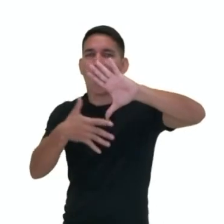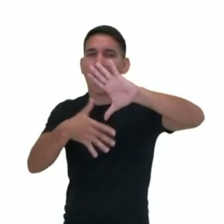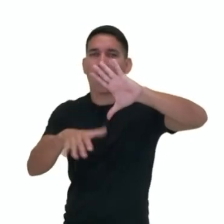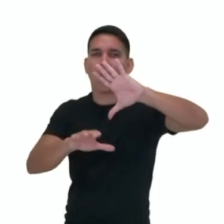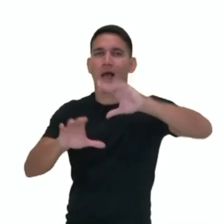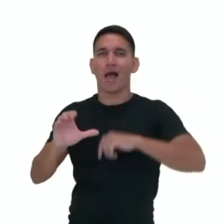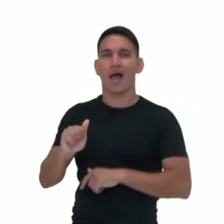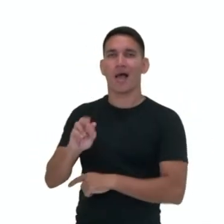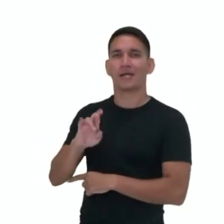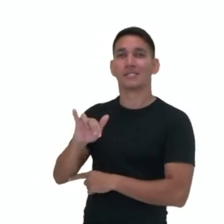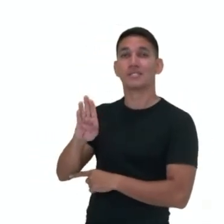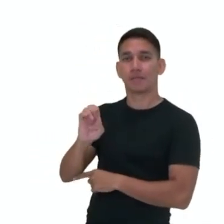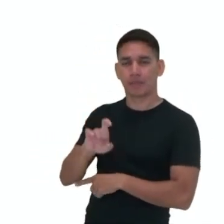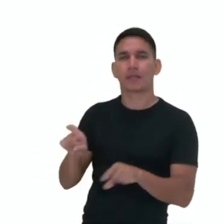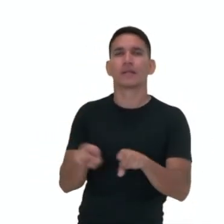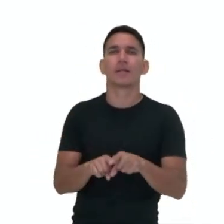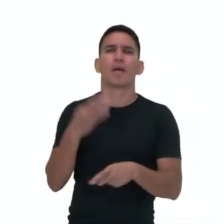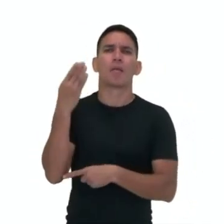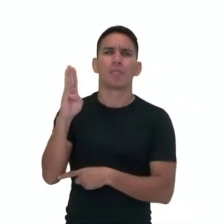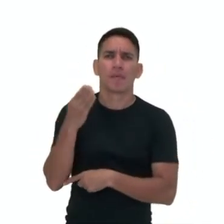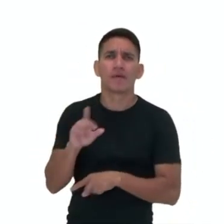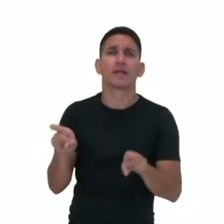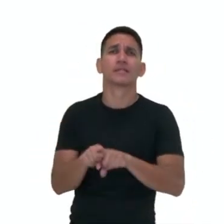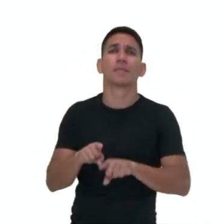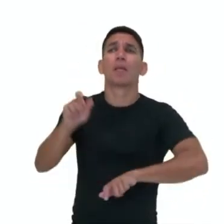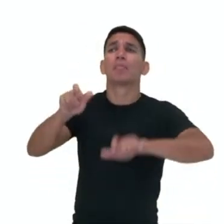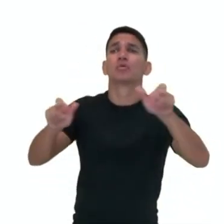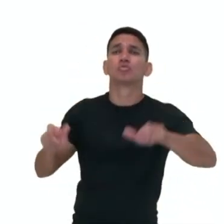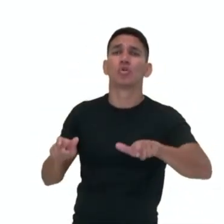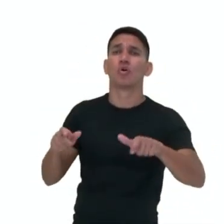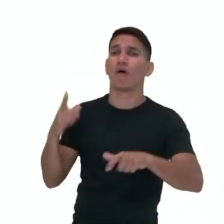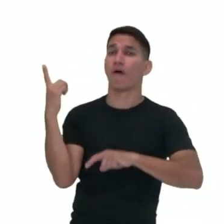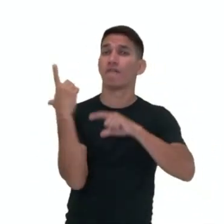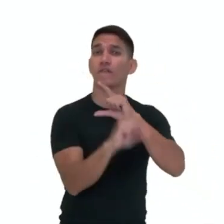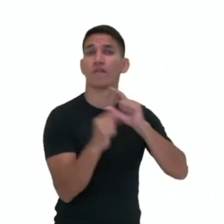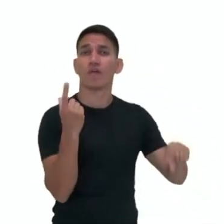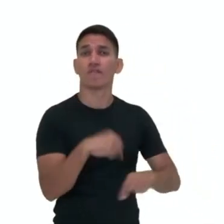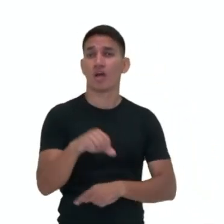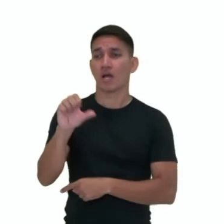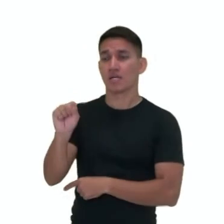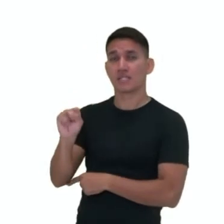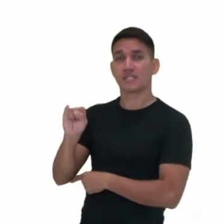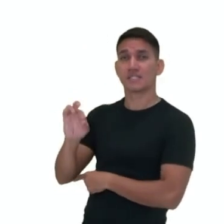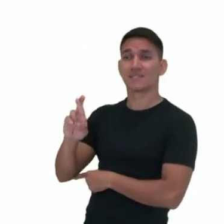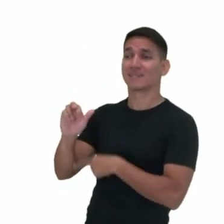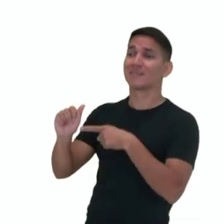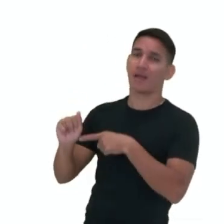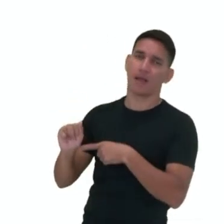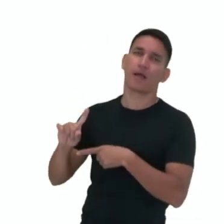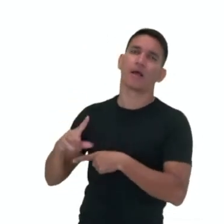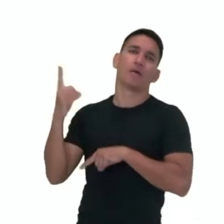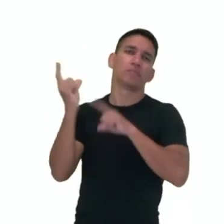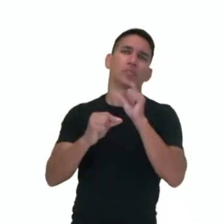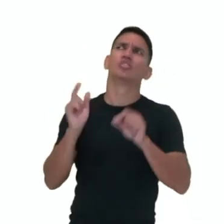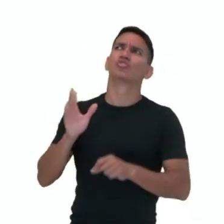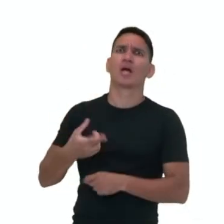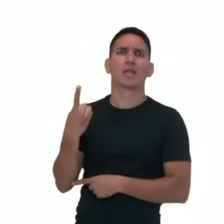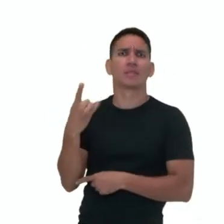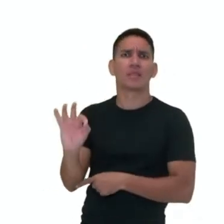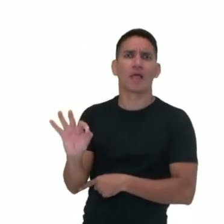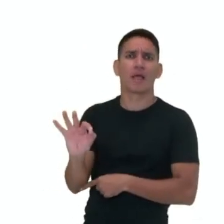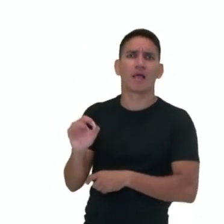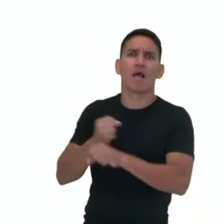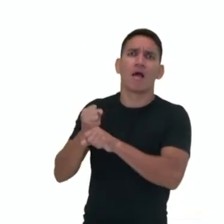também e refugiados de guerra, como os sírios, né? Fugindo da guerra da Síria, que já dura muitos anos lá na Síria. Passou de 10 anos já.